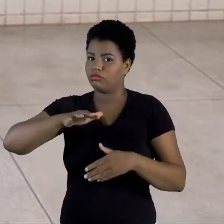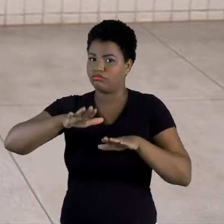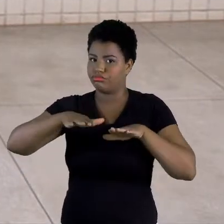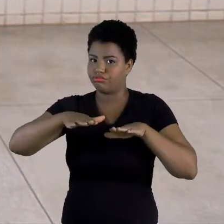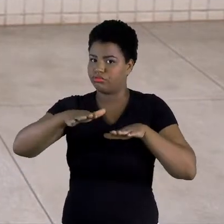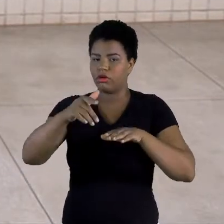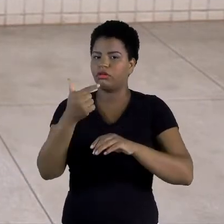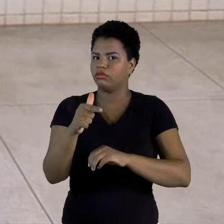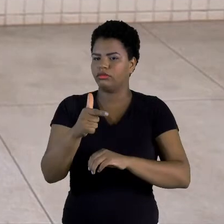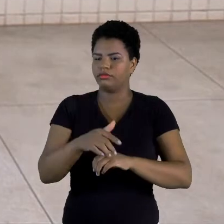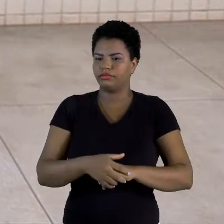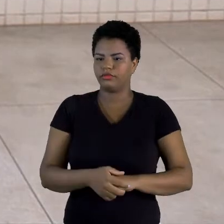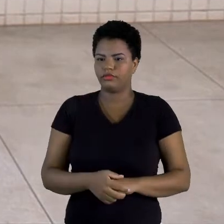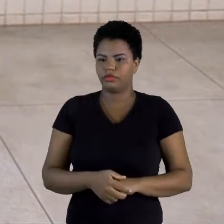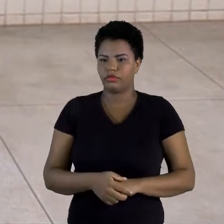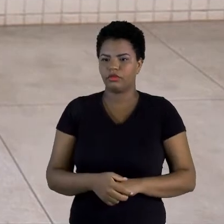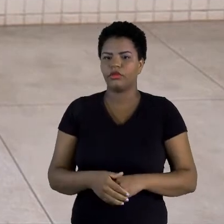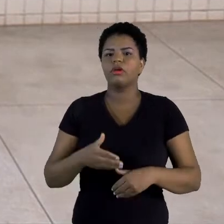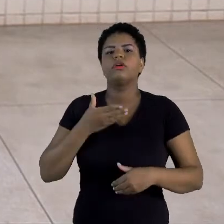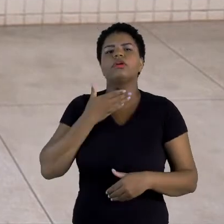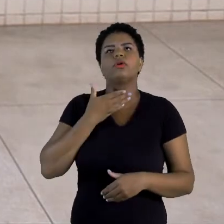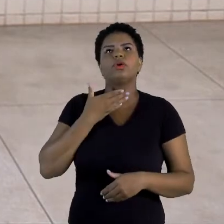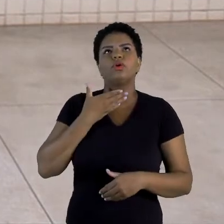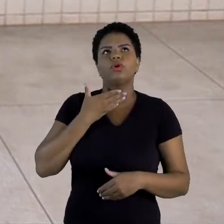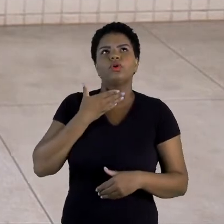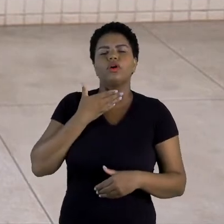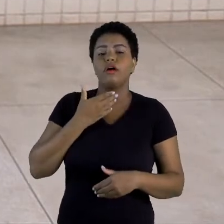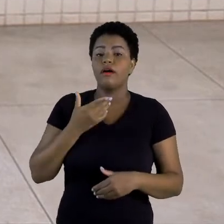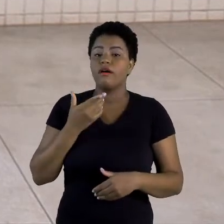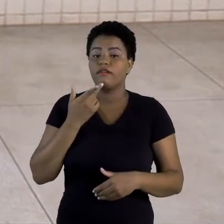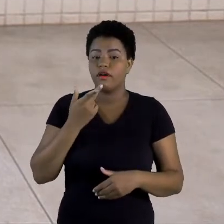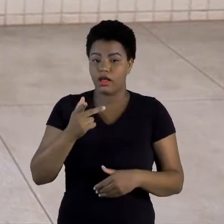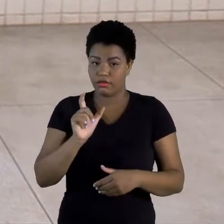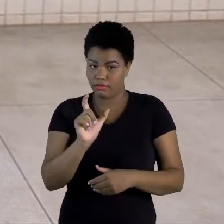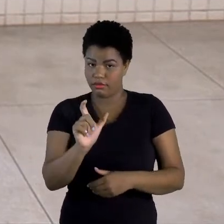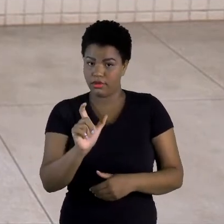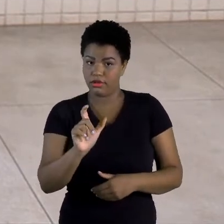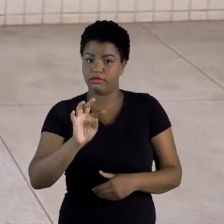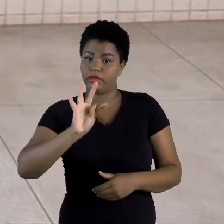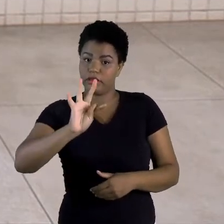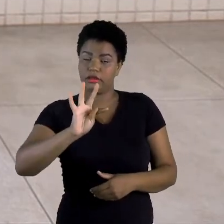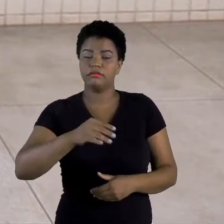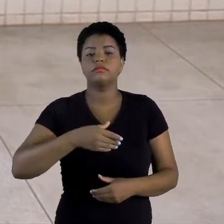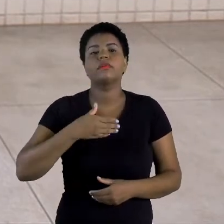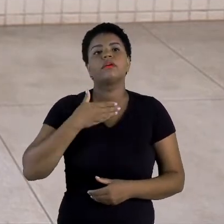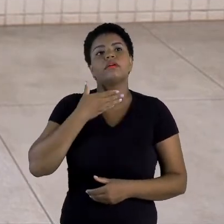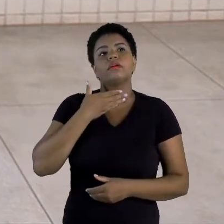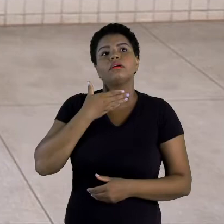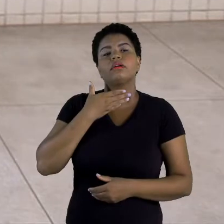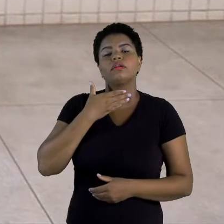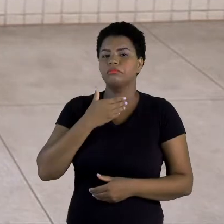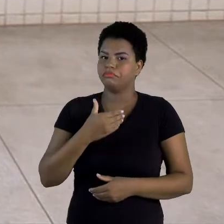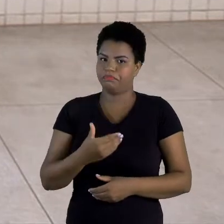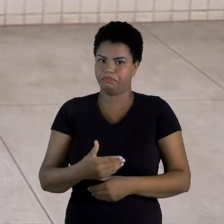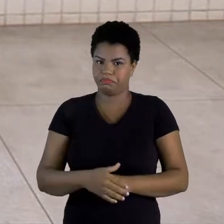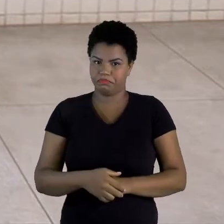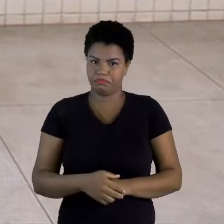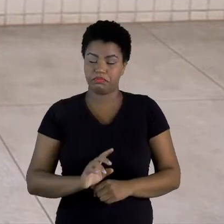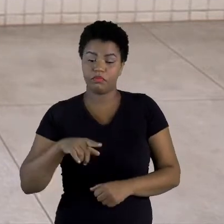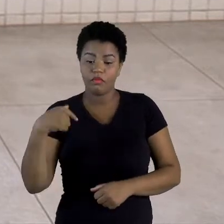aí. Botou bem assim embaixo. Fala a palavra T. Viu? A palavra T, quando